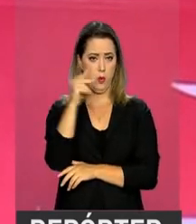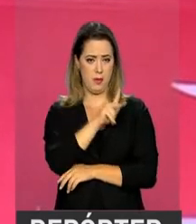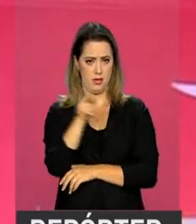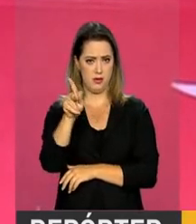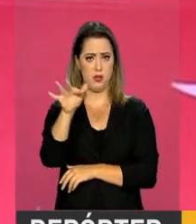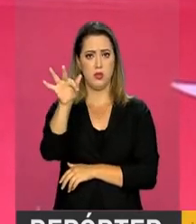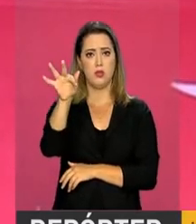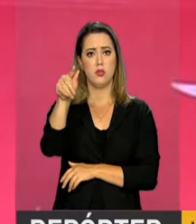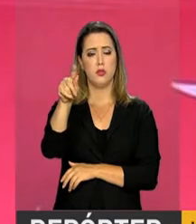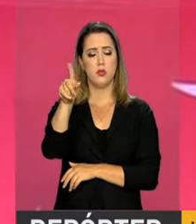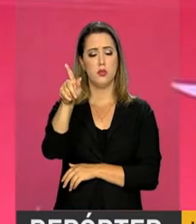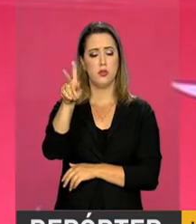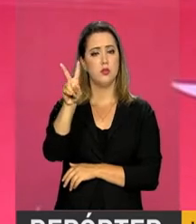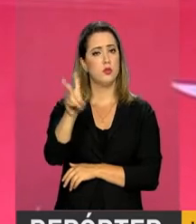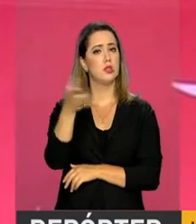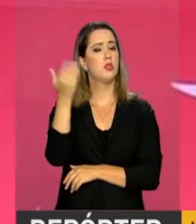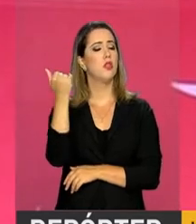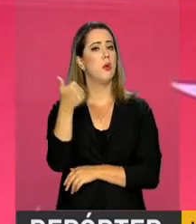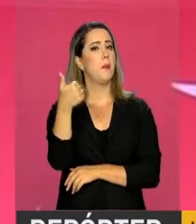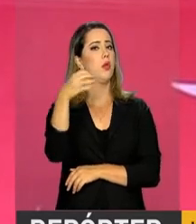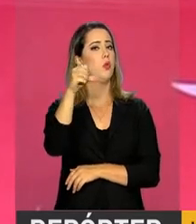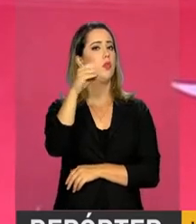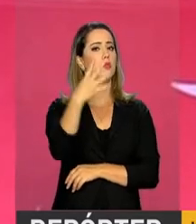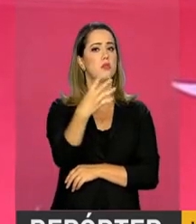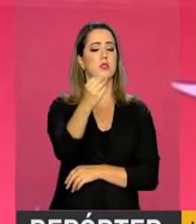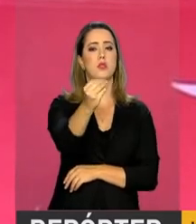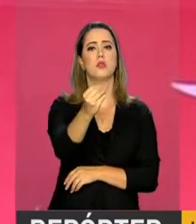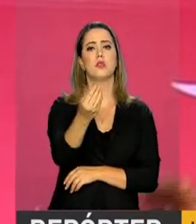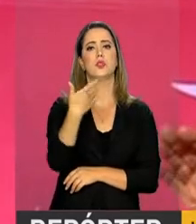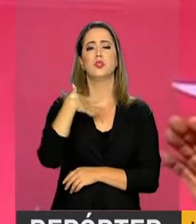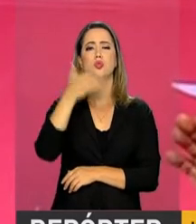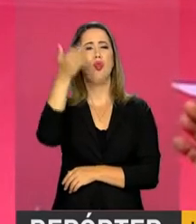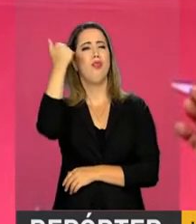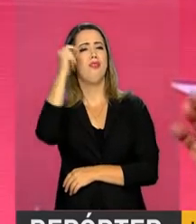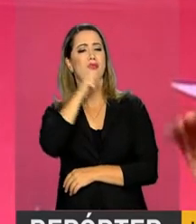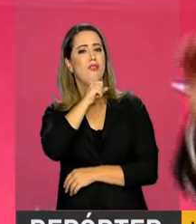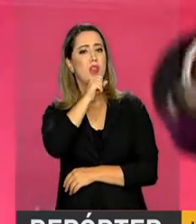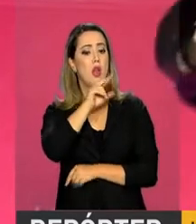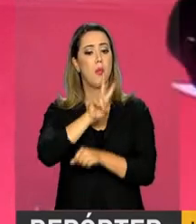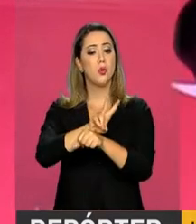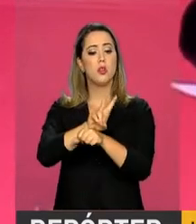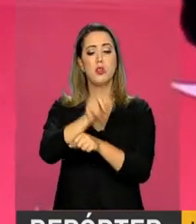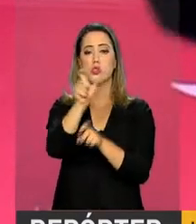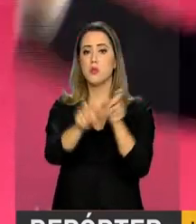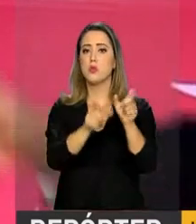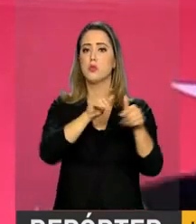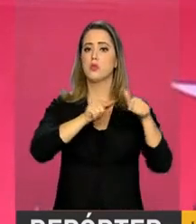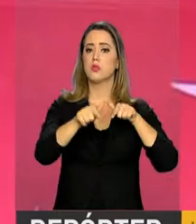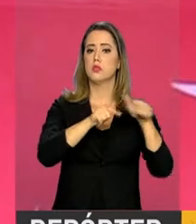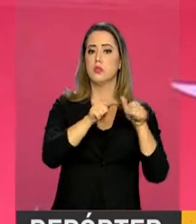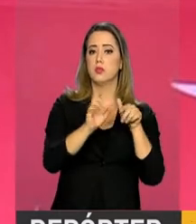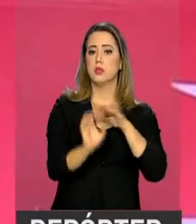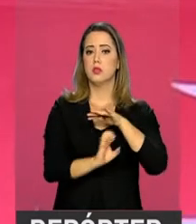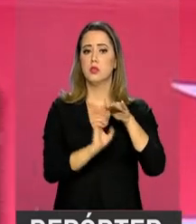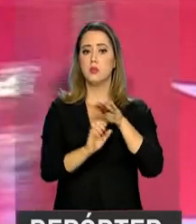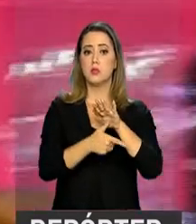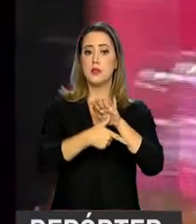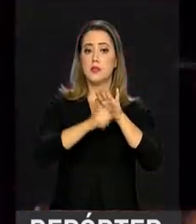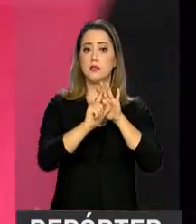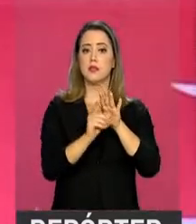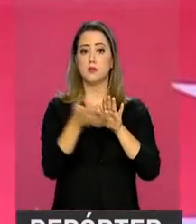passado estava ultrapassado foi elaborada para proteger o trabalhador da empresa antiga